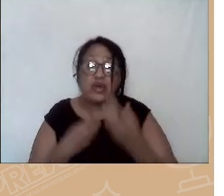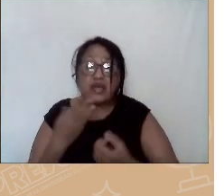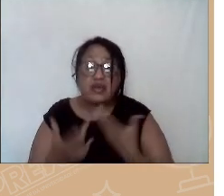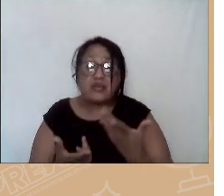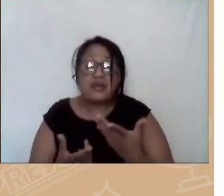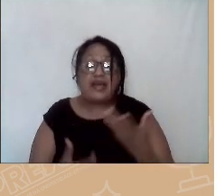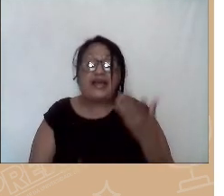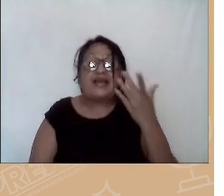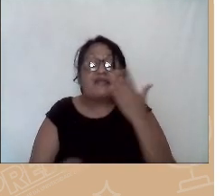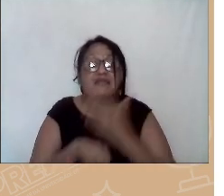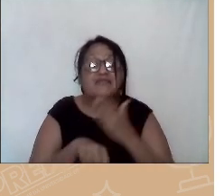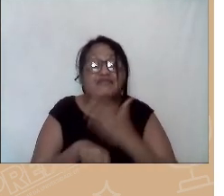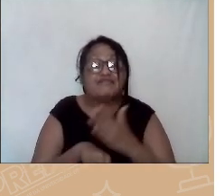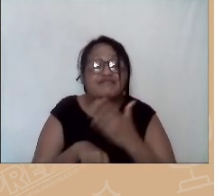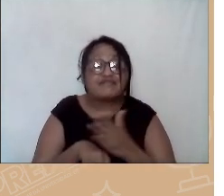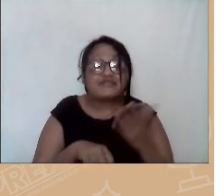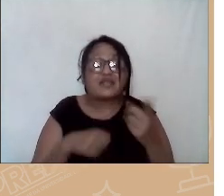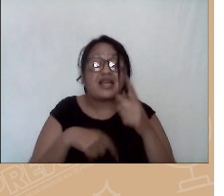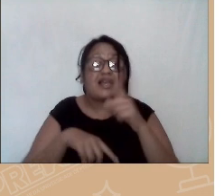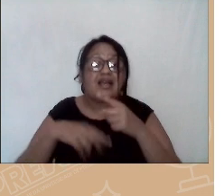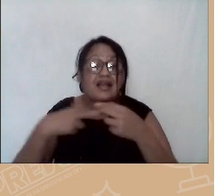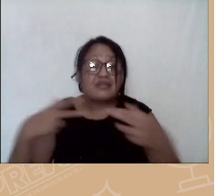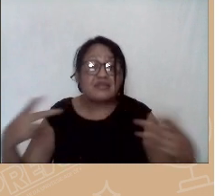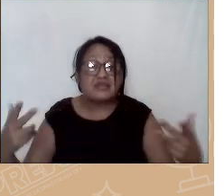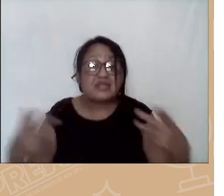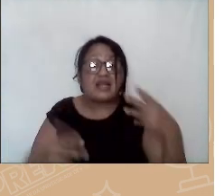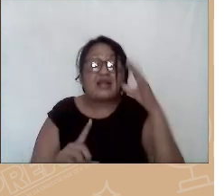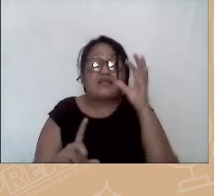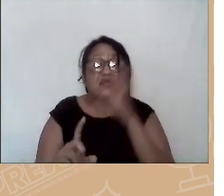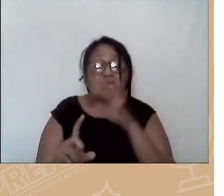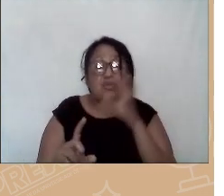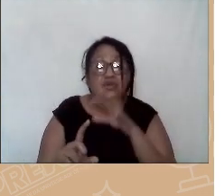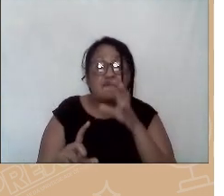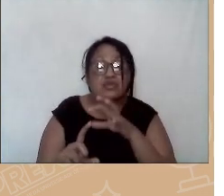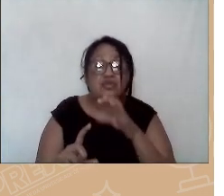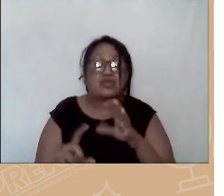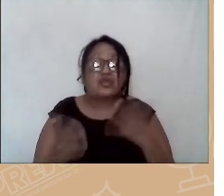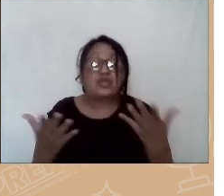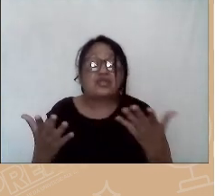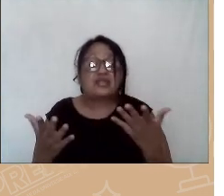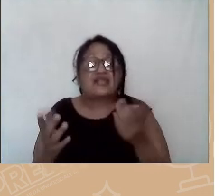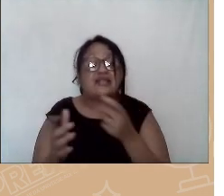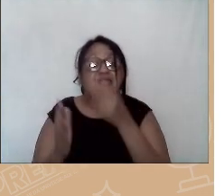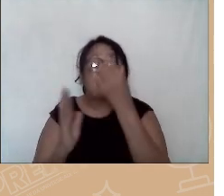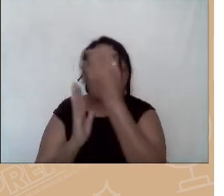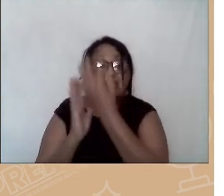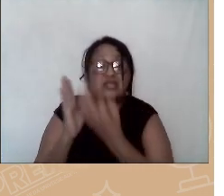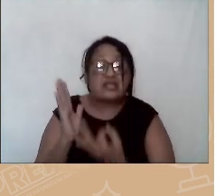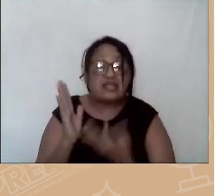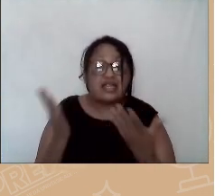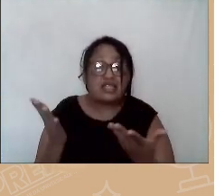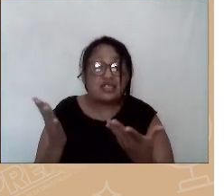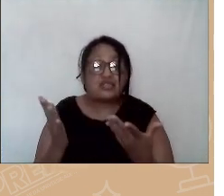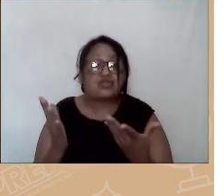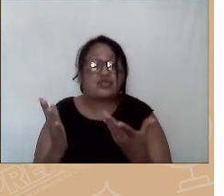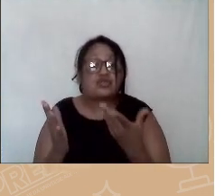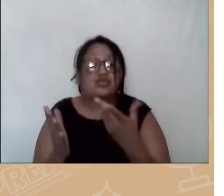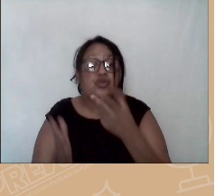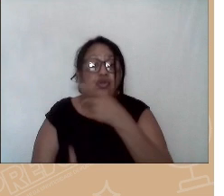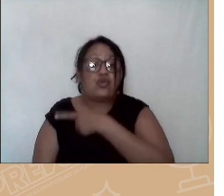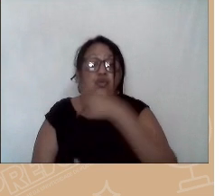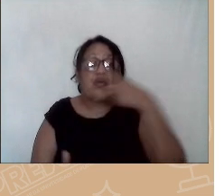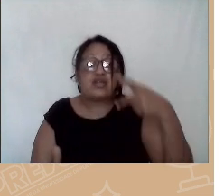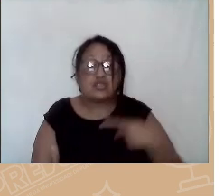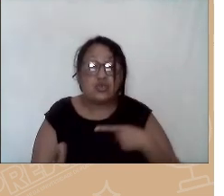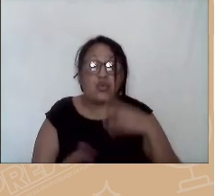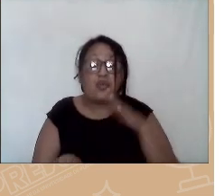como a parábola do pastor que mais se alegra com a recuperação de uma ovelha perdida do que com as 99 que estão seguras no